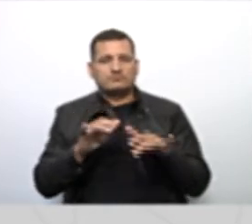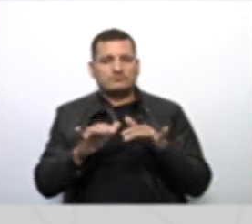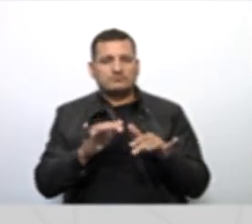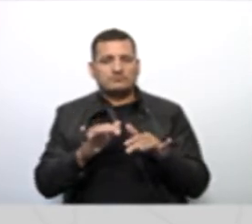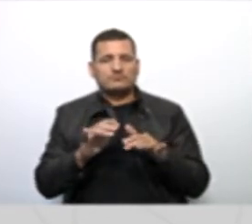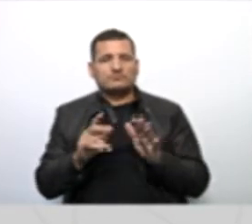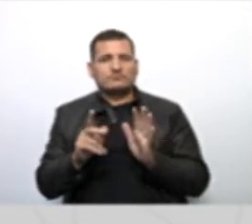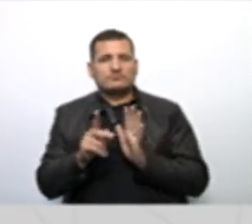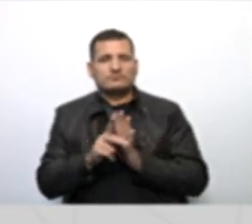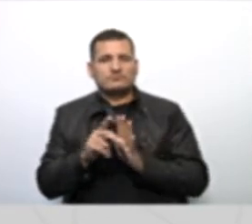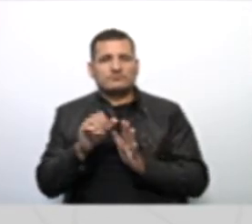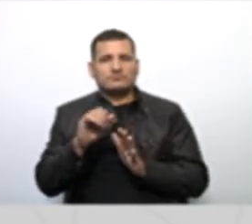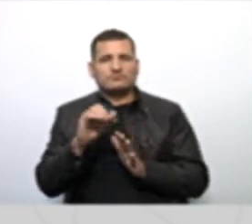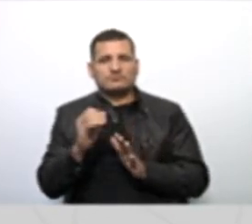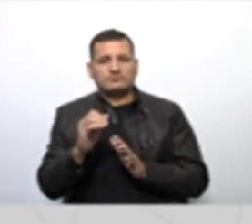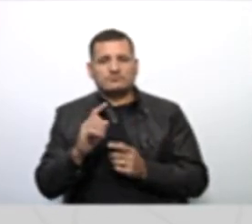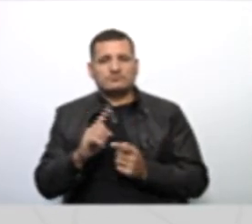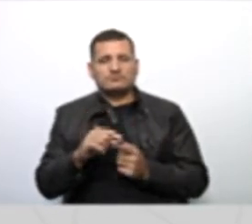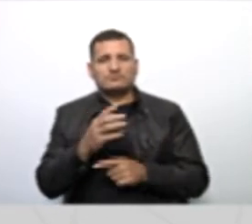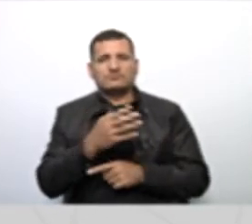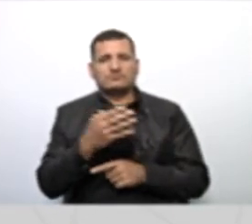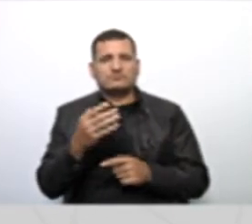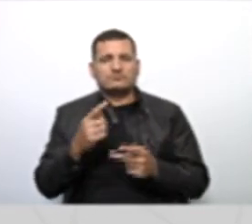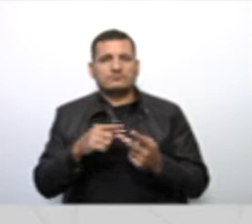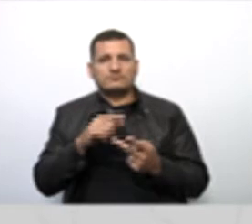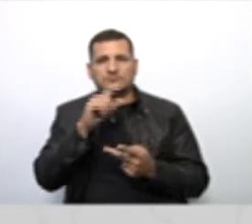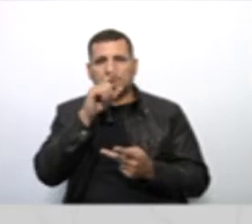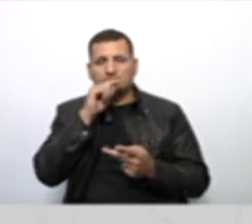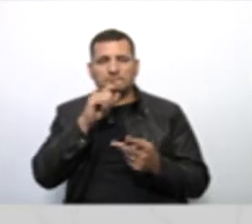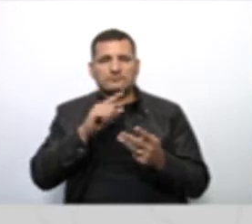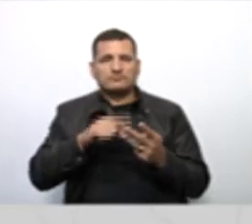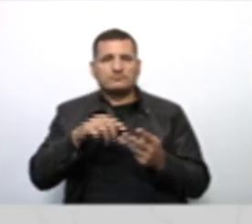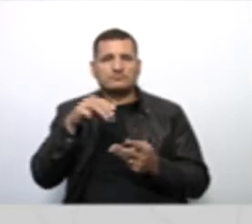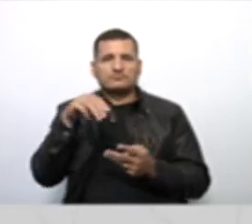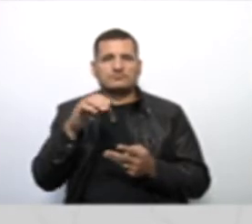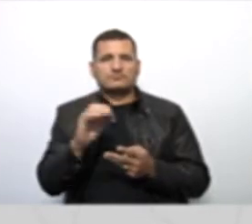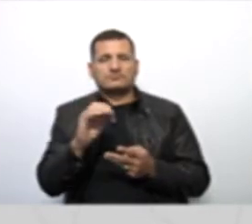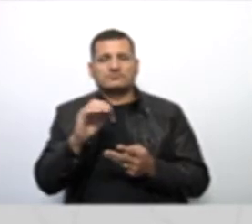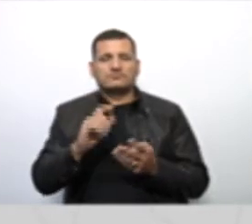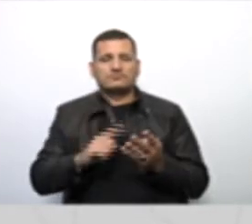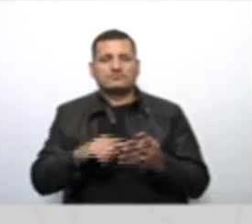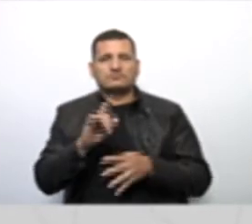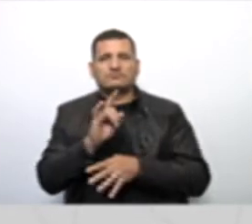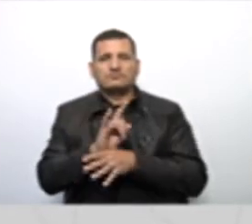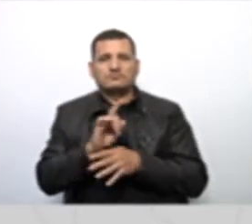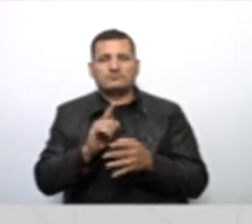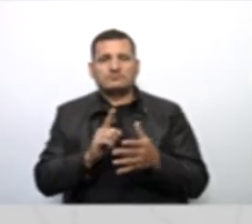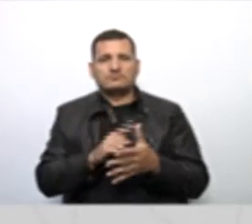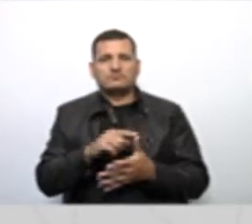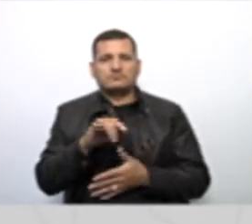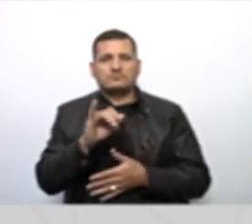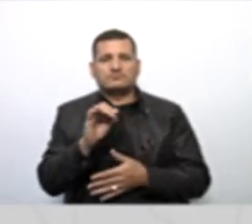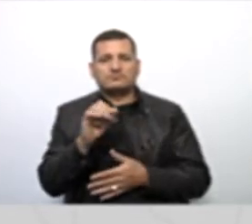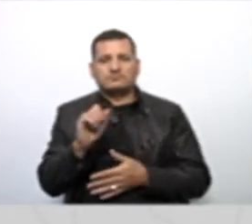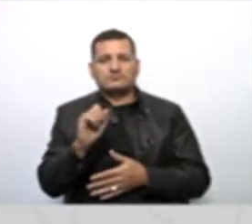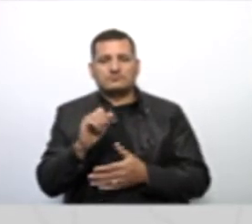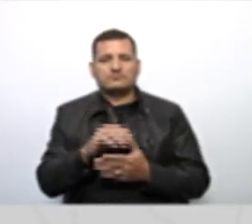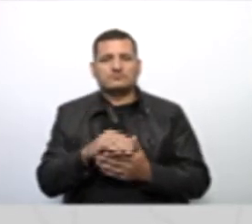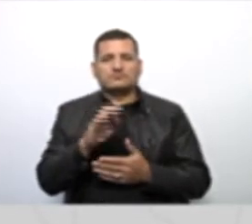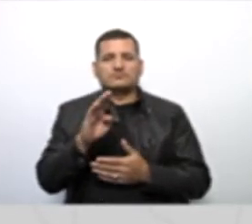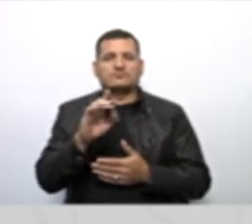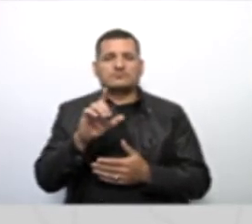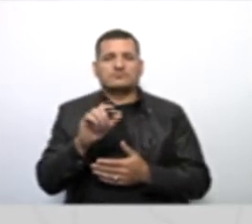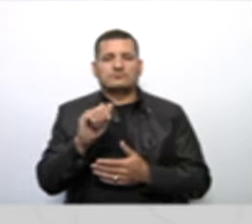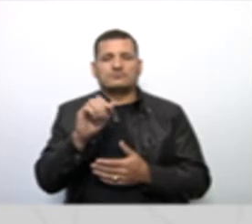sistema operacional Microsoft, Linux, macOS, OS X, Android, iOS e BlackBerry. Então,